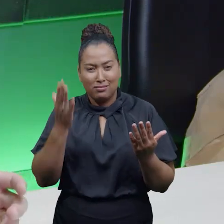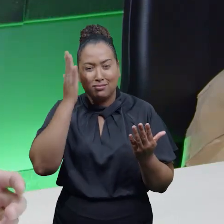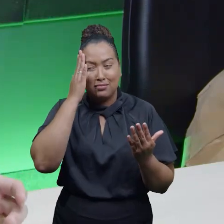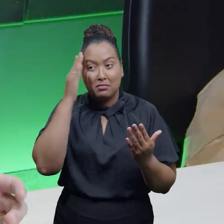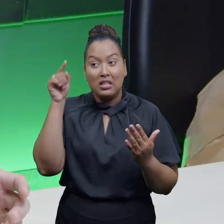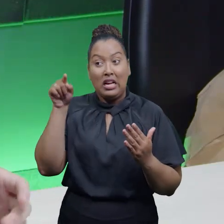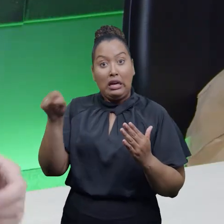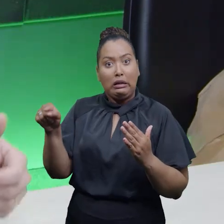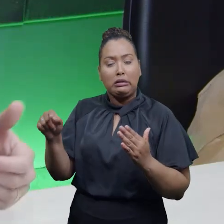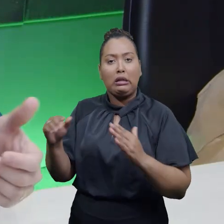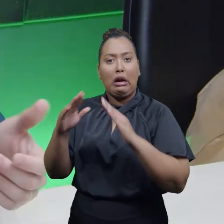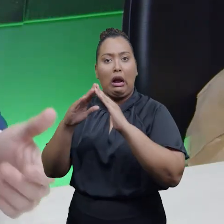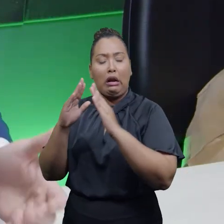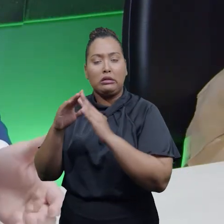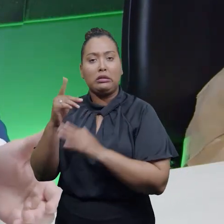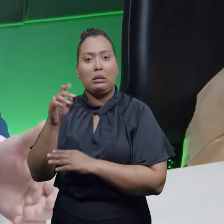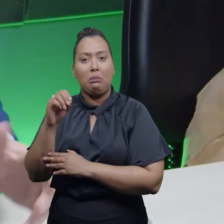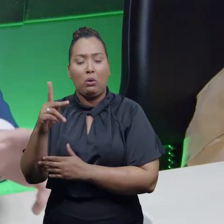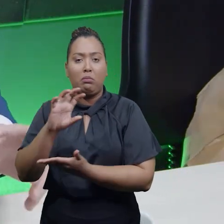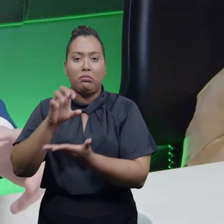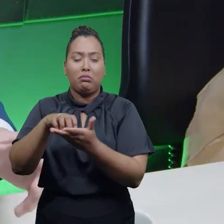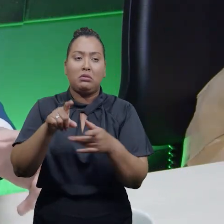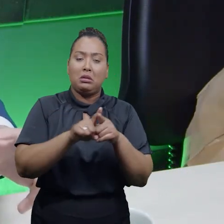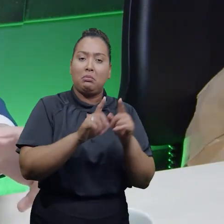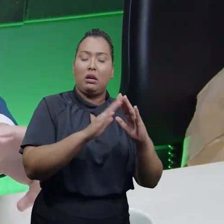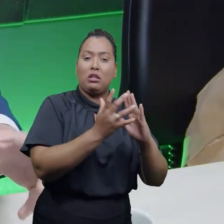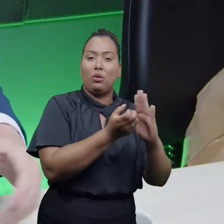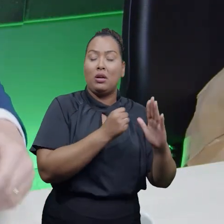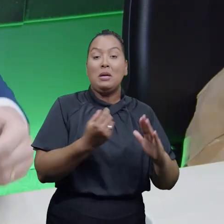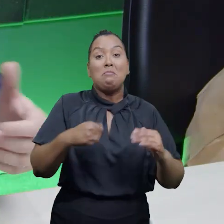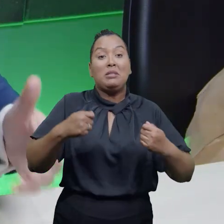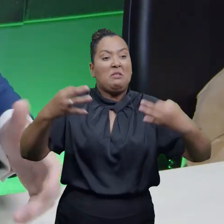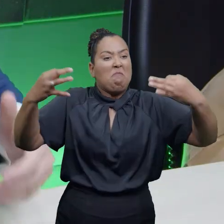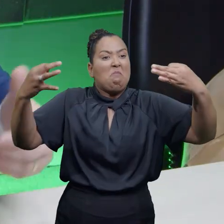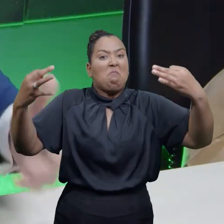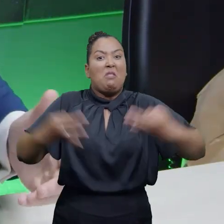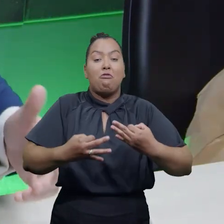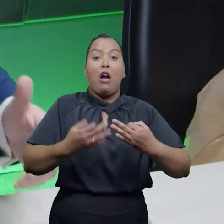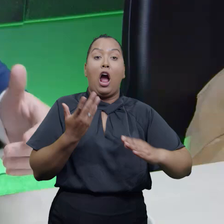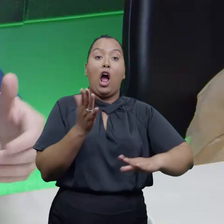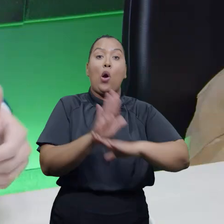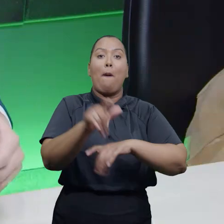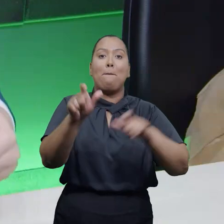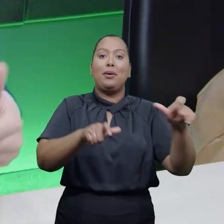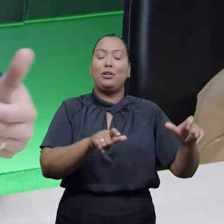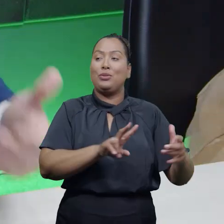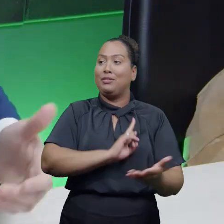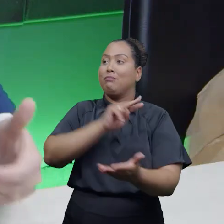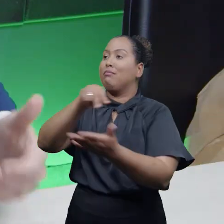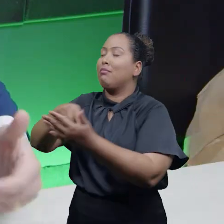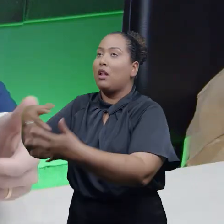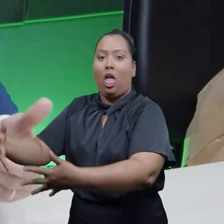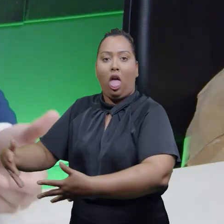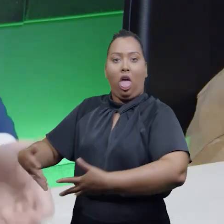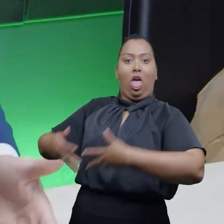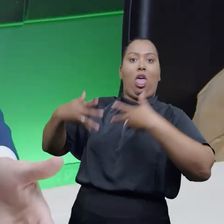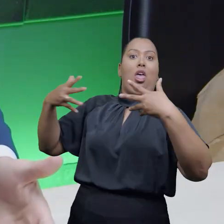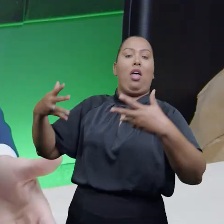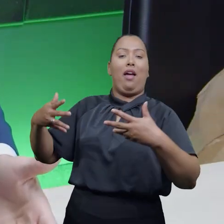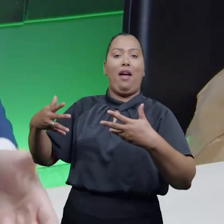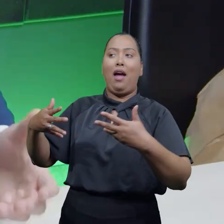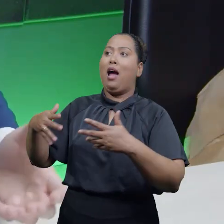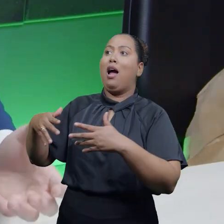ser a porta de entrada bem estruturada, exatamente para estimular a pessoa a buscar o